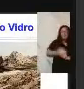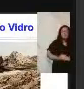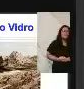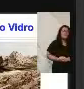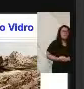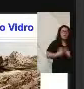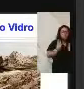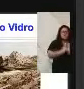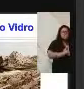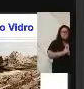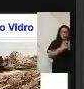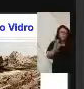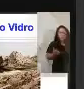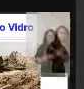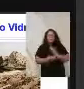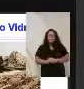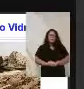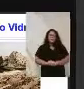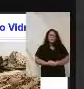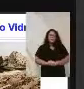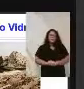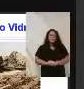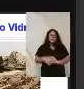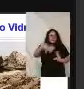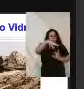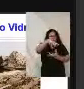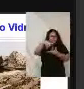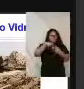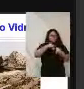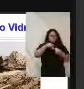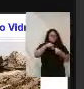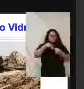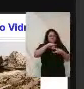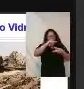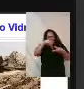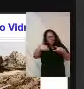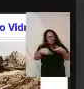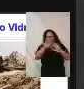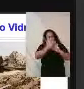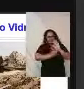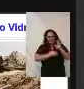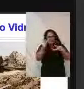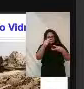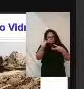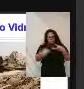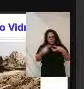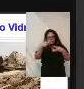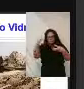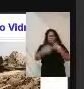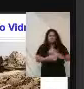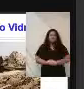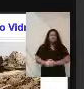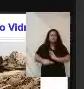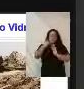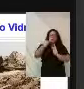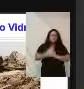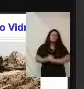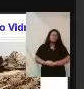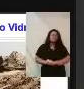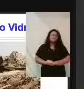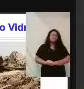e a tradução literal do título desse artigo, publicado na Science em